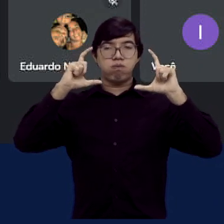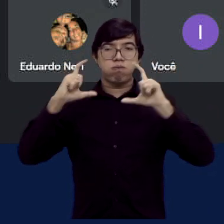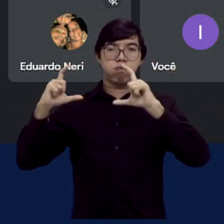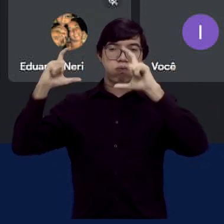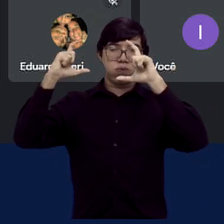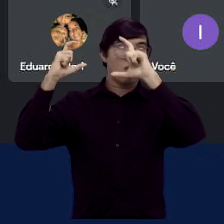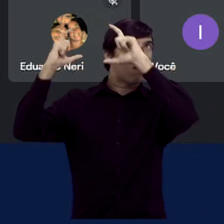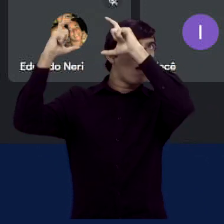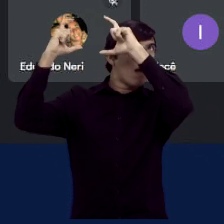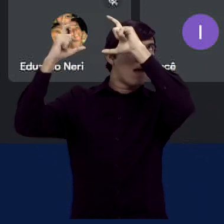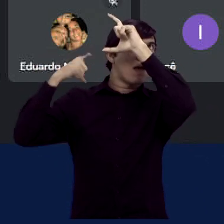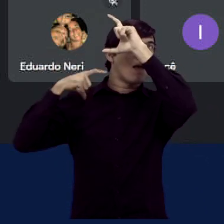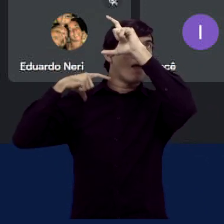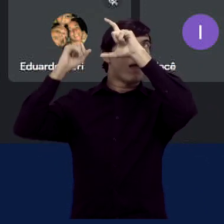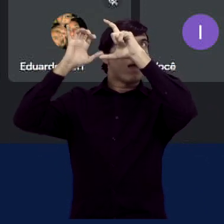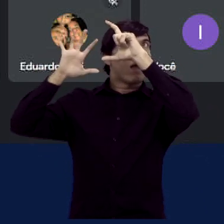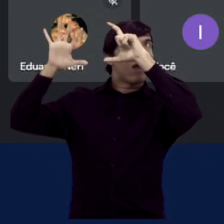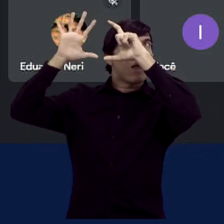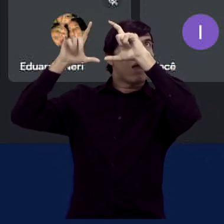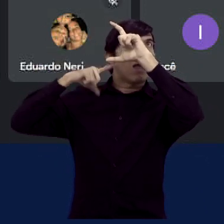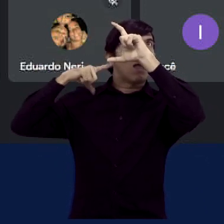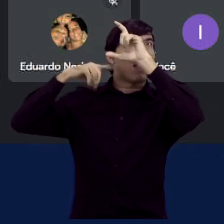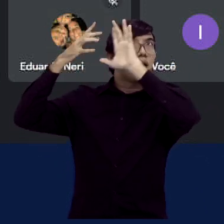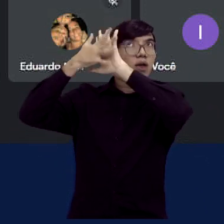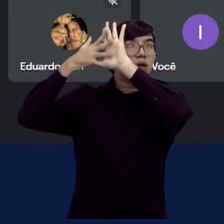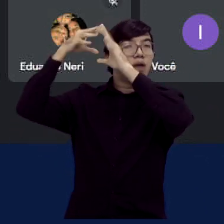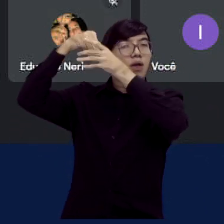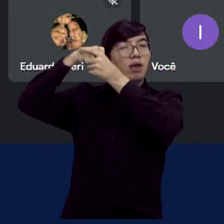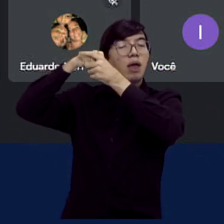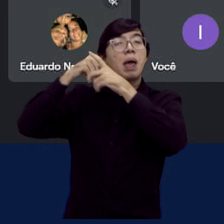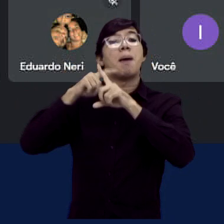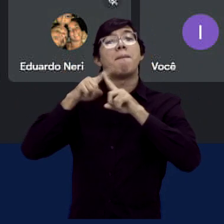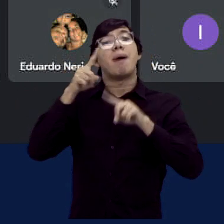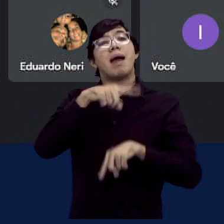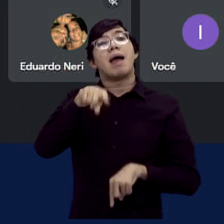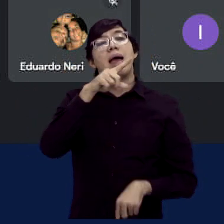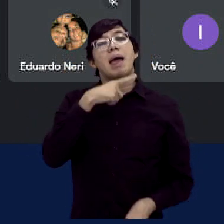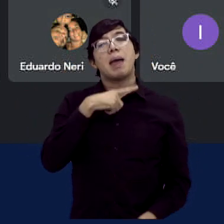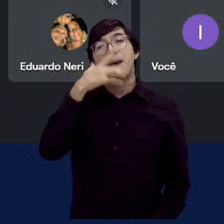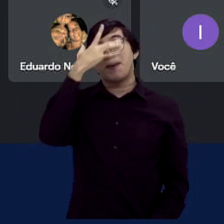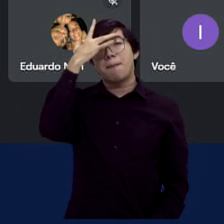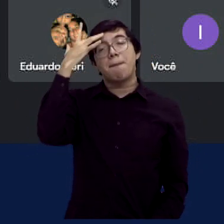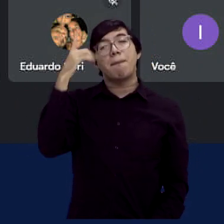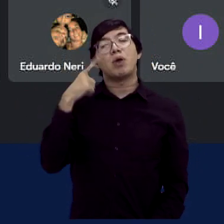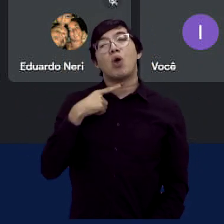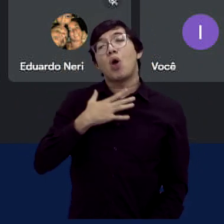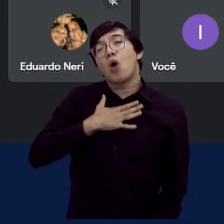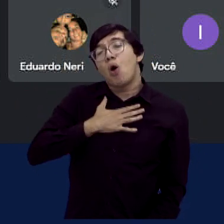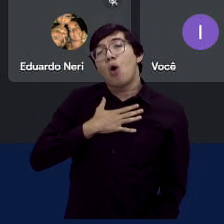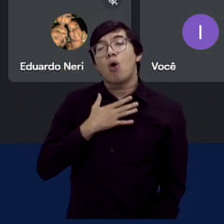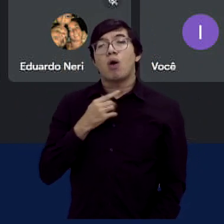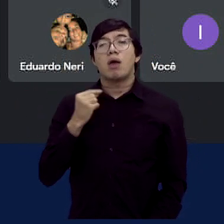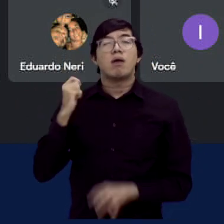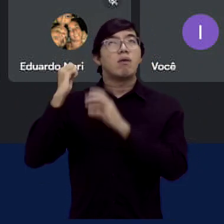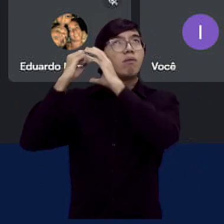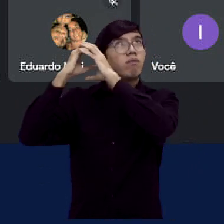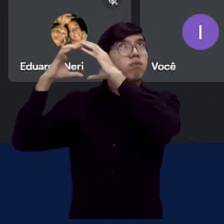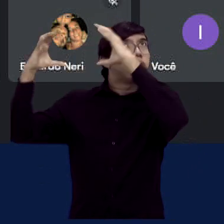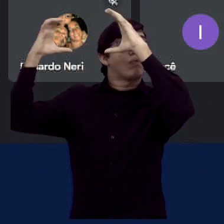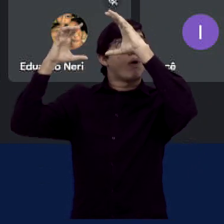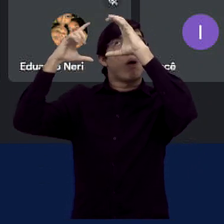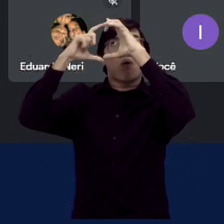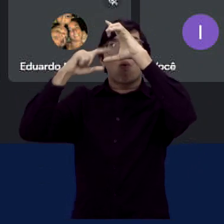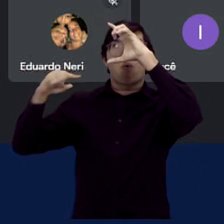fala arredondado, ele é mais apreciado, porque, de alguma maneira, parece realmente a fala, né? A nossa